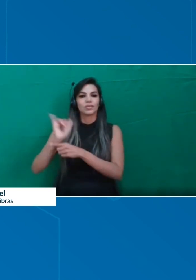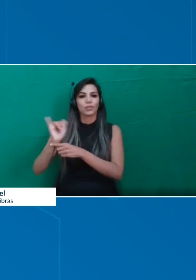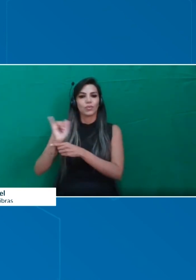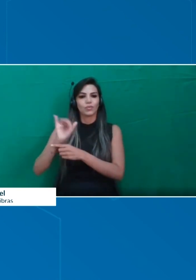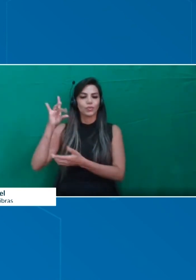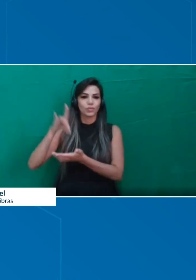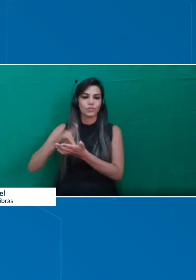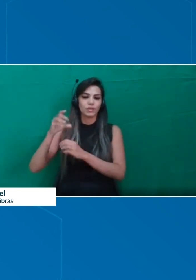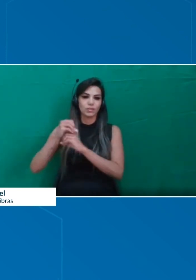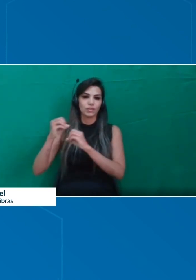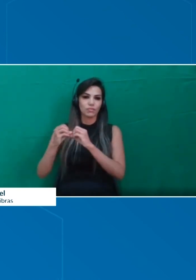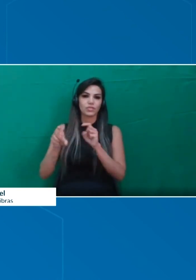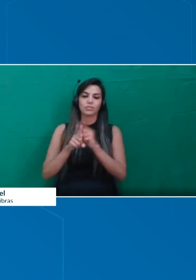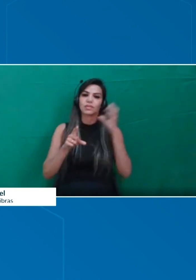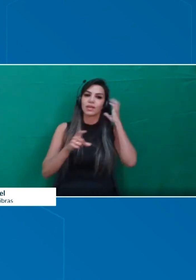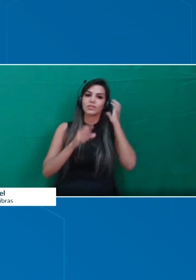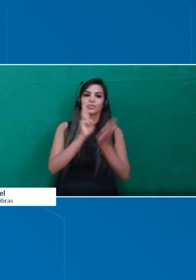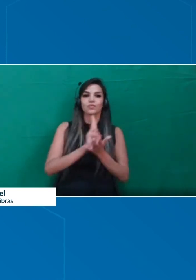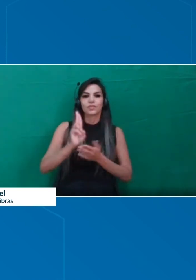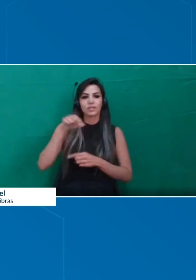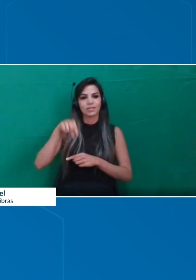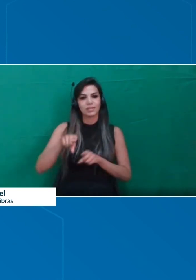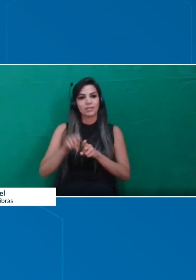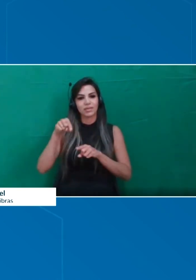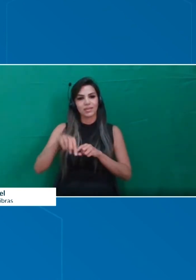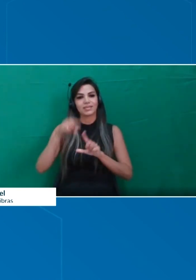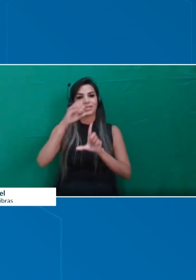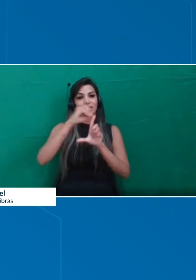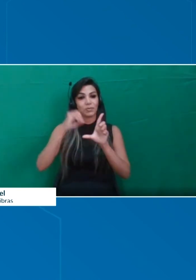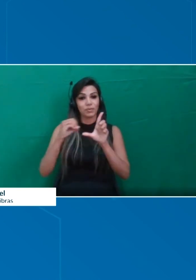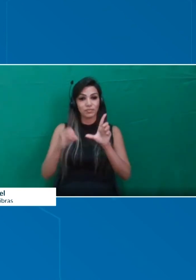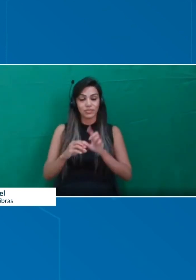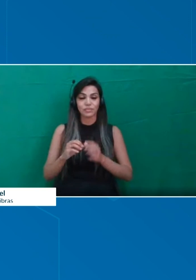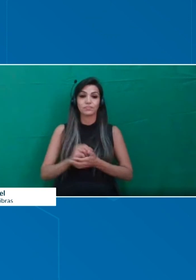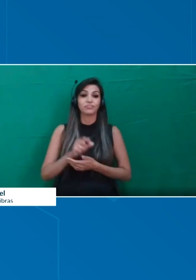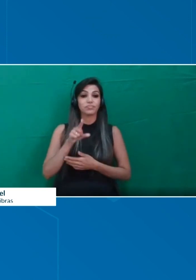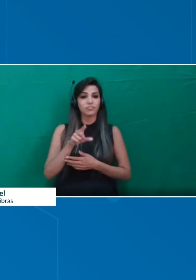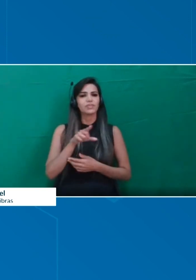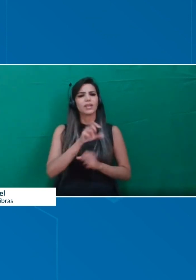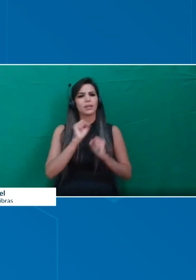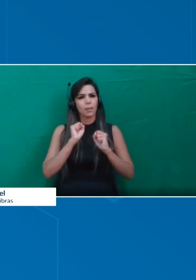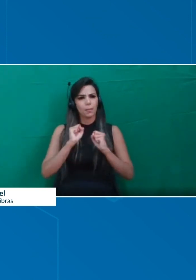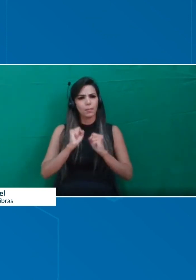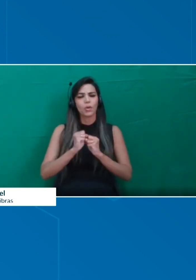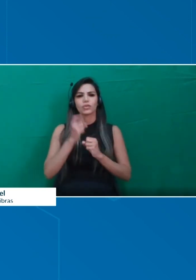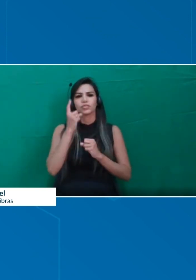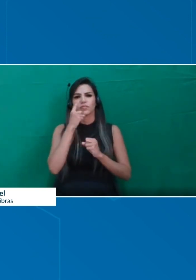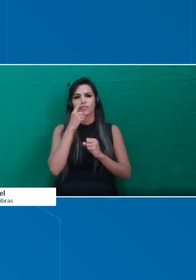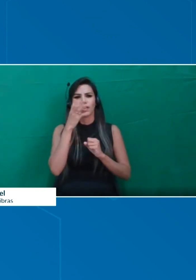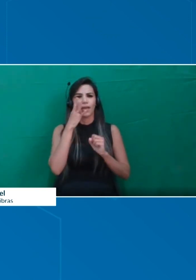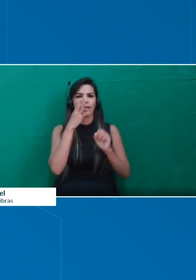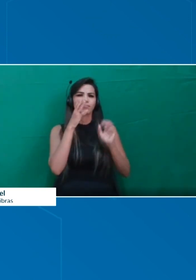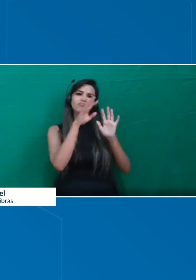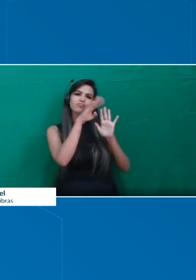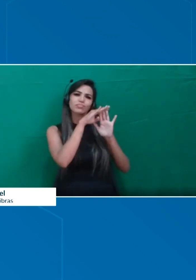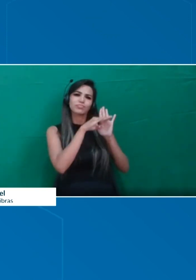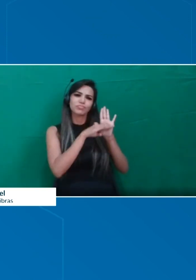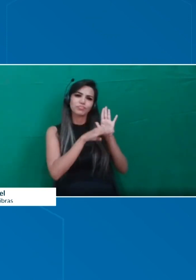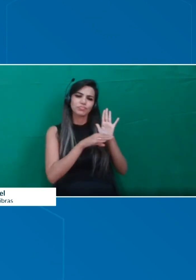Rádio Universitária e também aqui na TV UFG. Você pode conferir já toda a programação no site